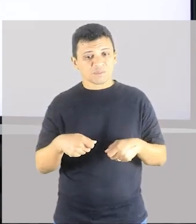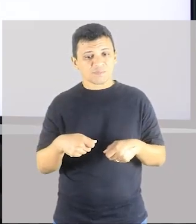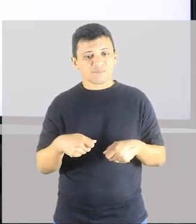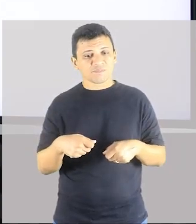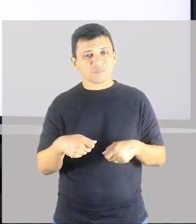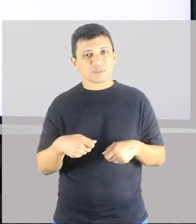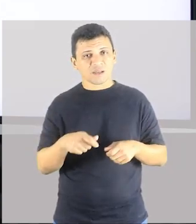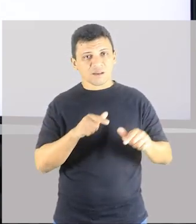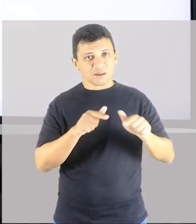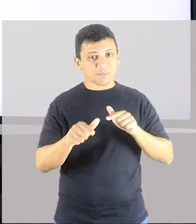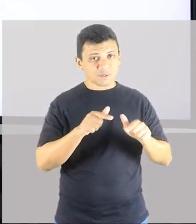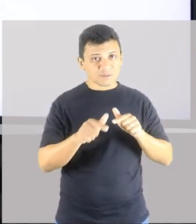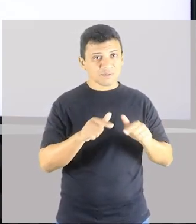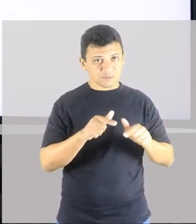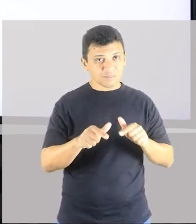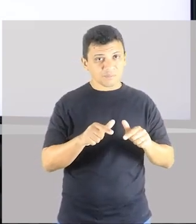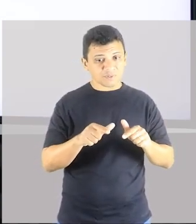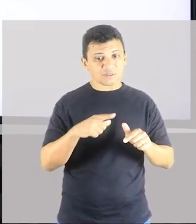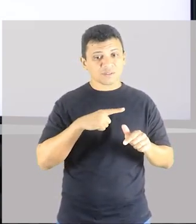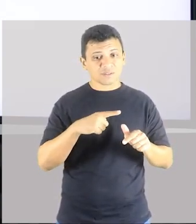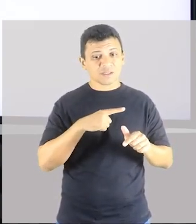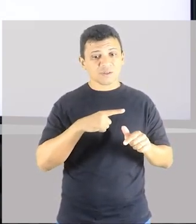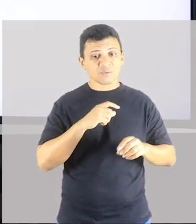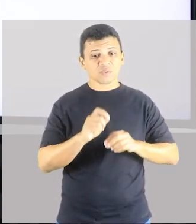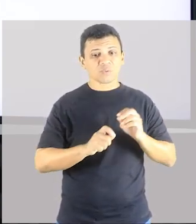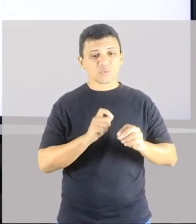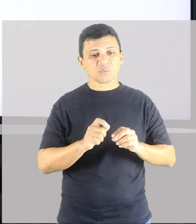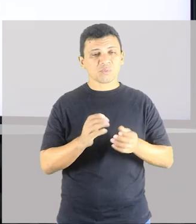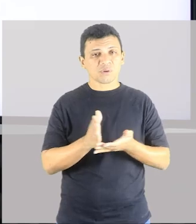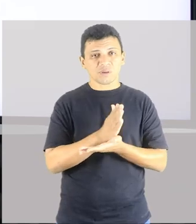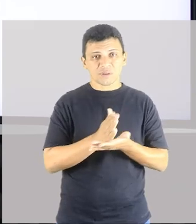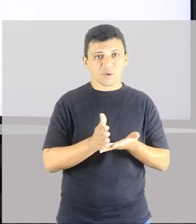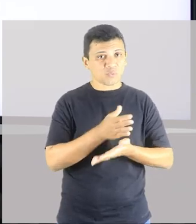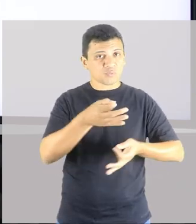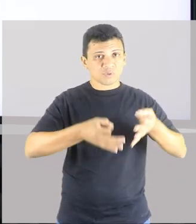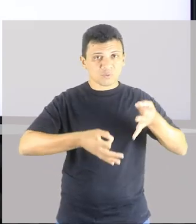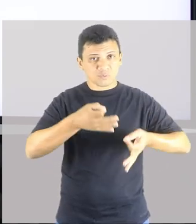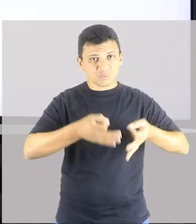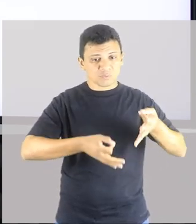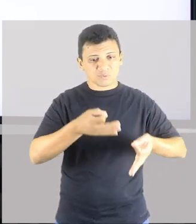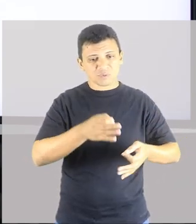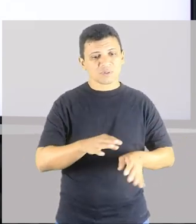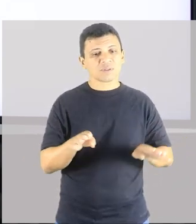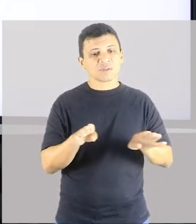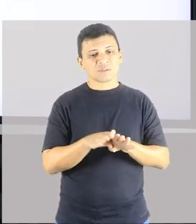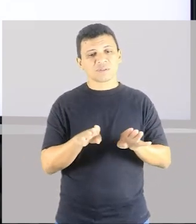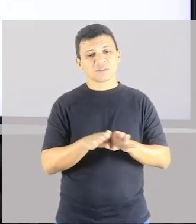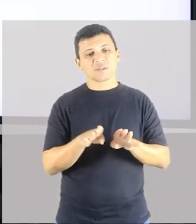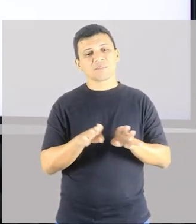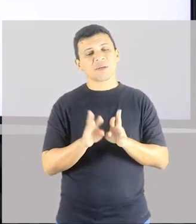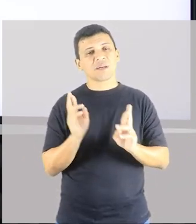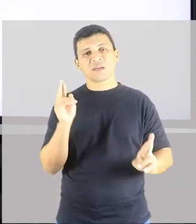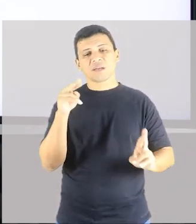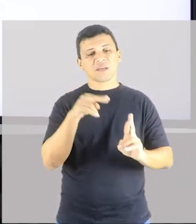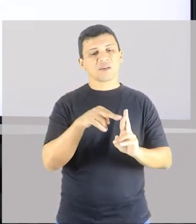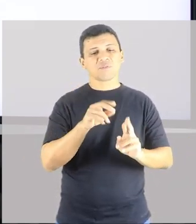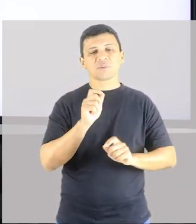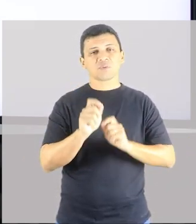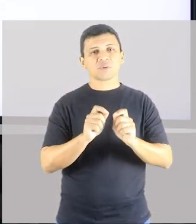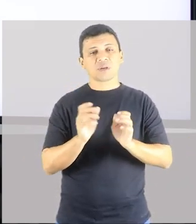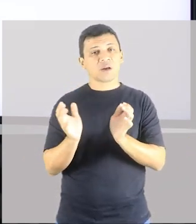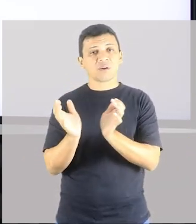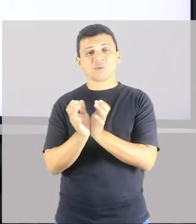a advogar ou a atuar em um caso em uma corte. Também se refere, por exemplo, à categoria